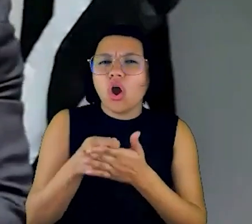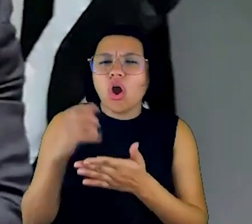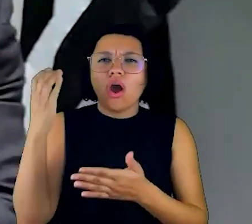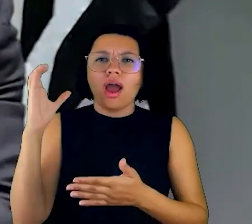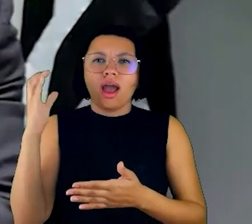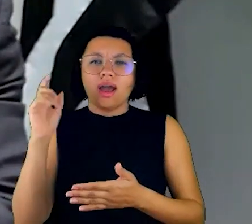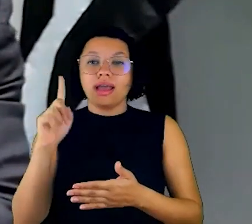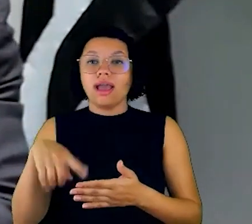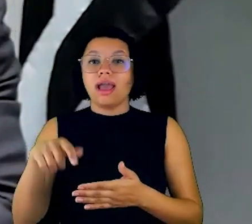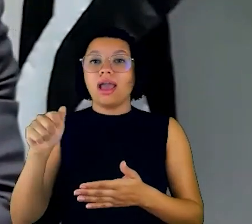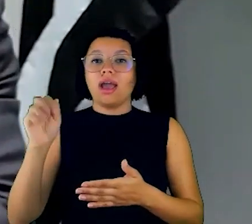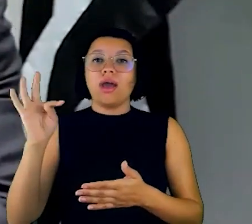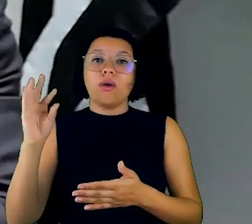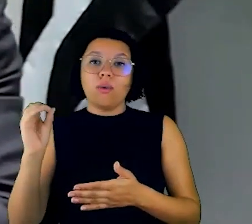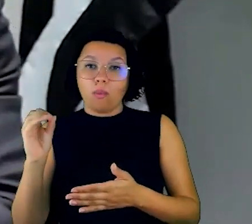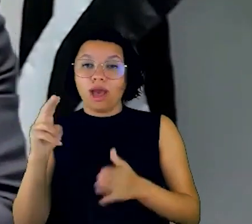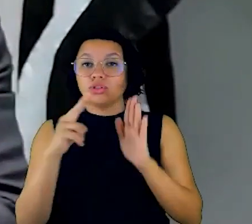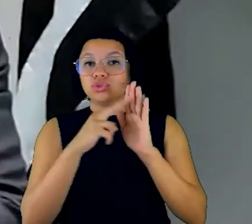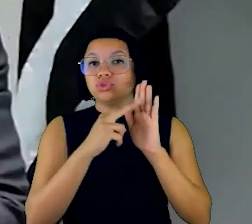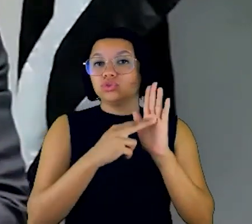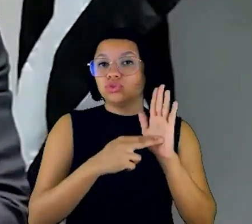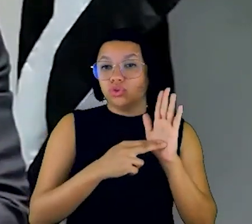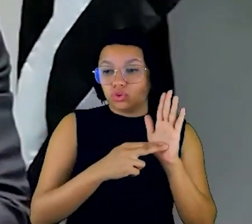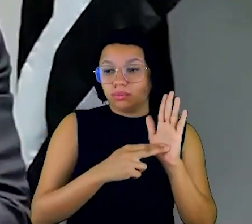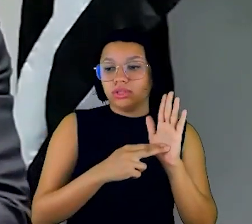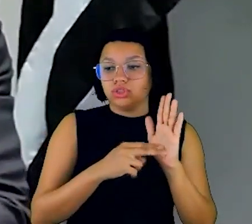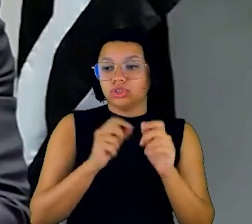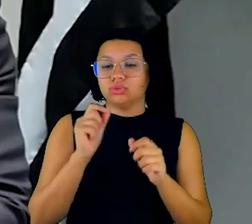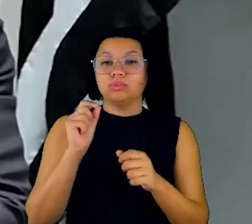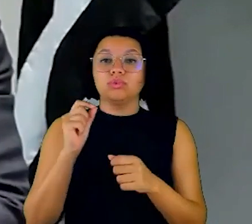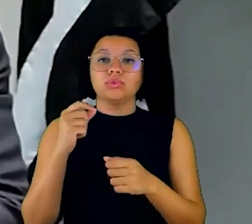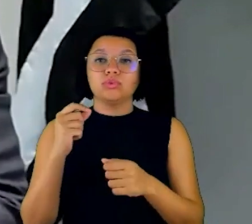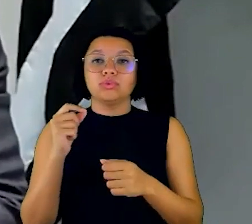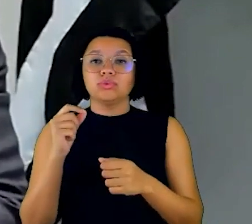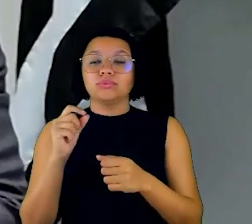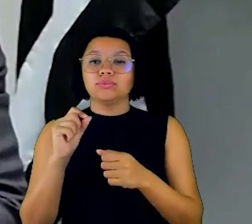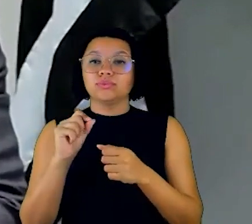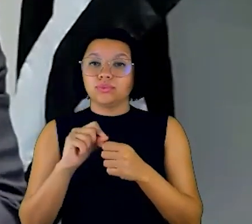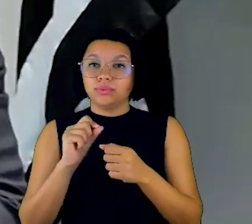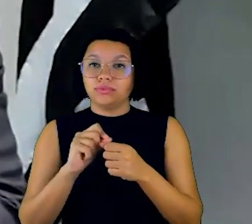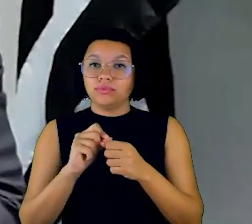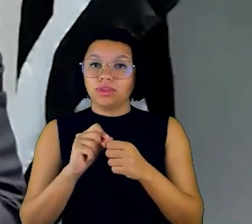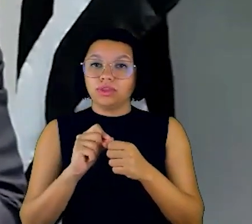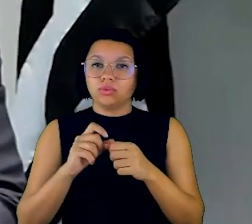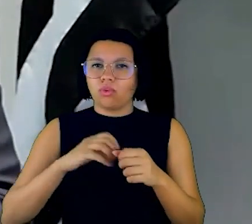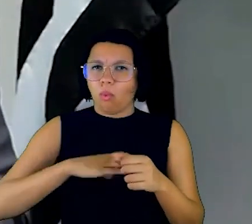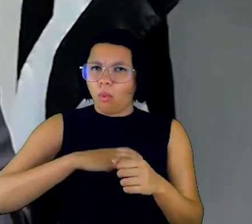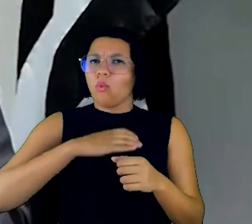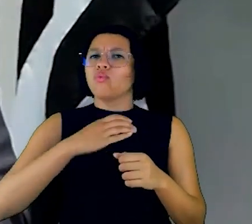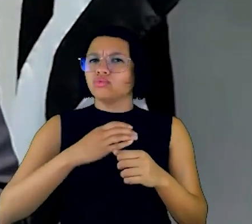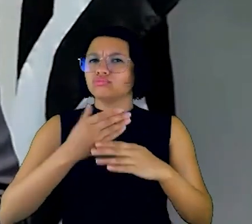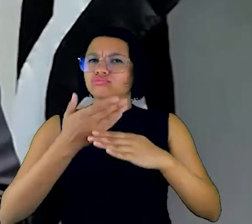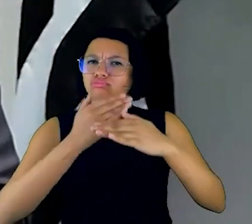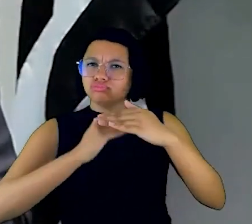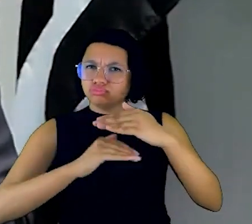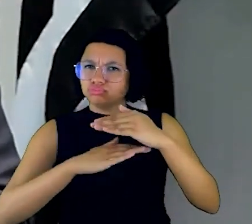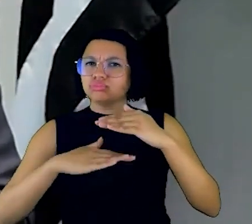aquele ato normativo que foi corajosamente subscrito pela